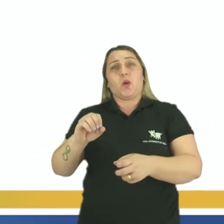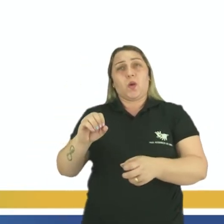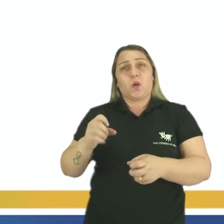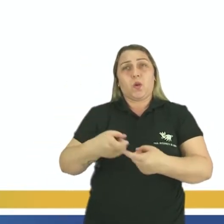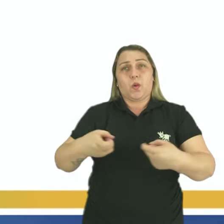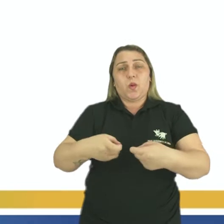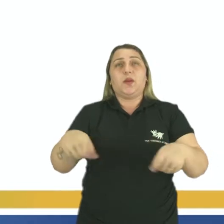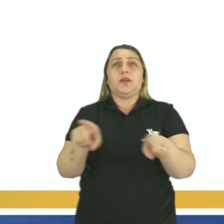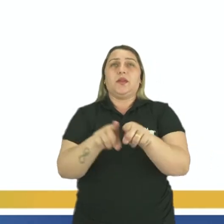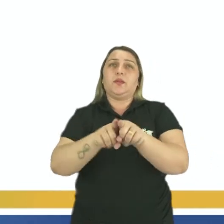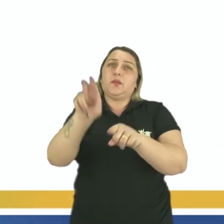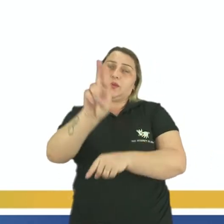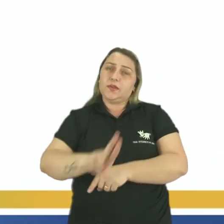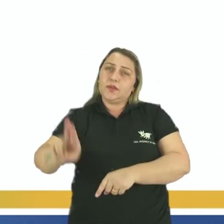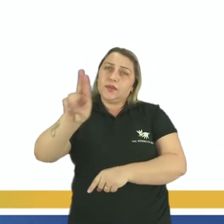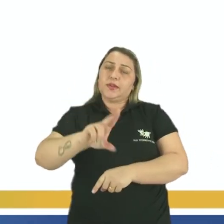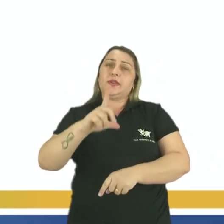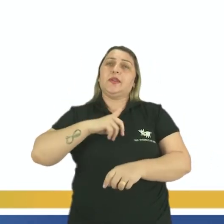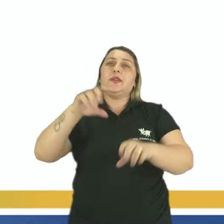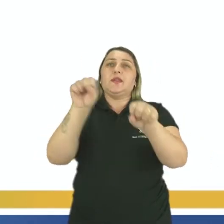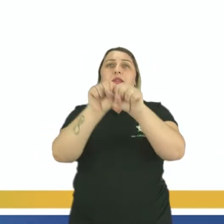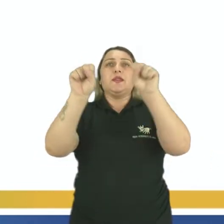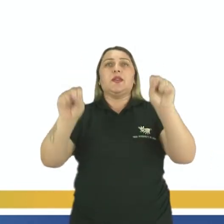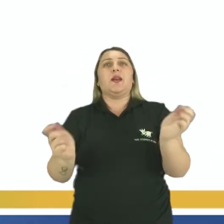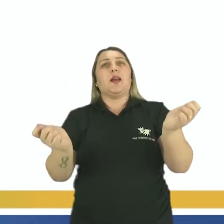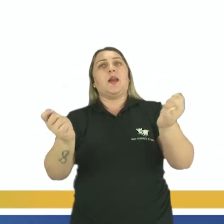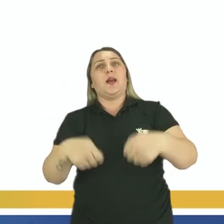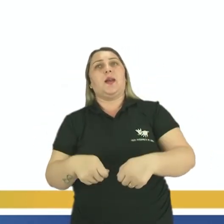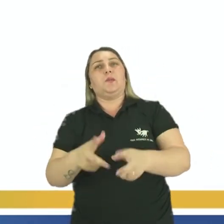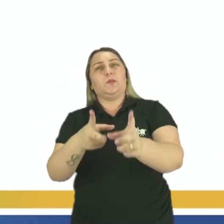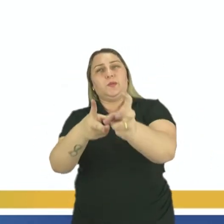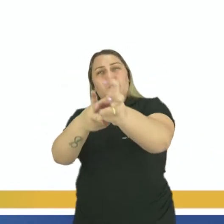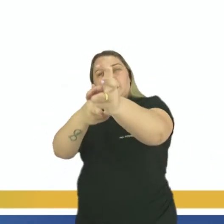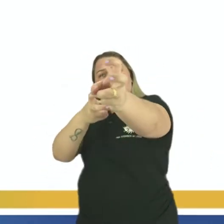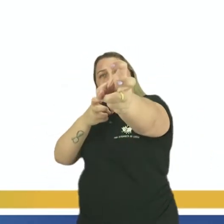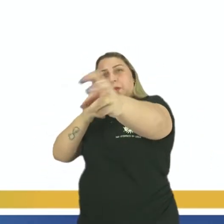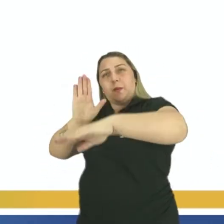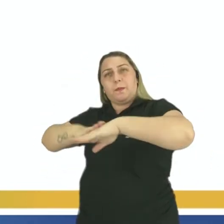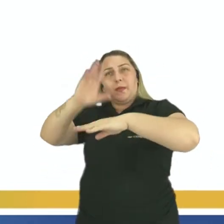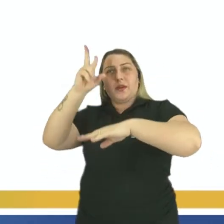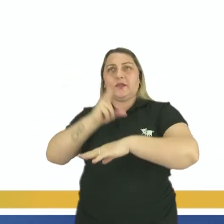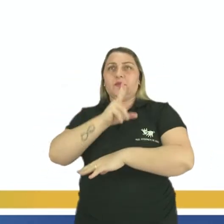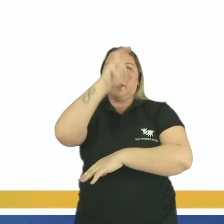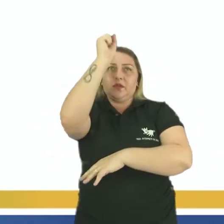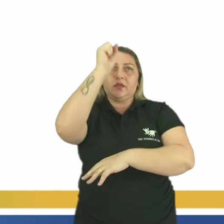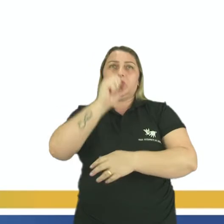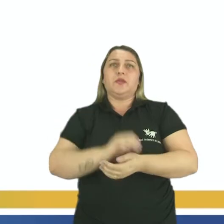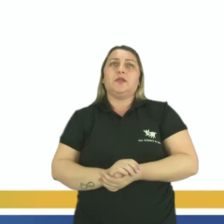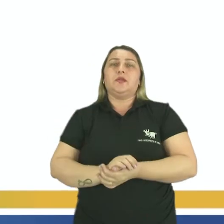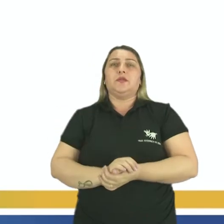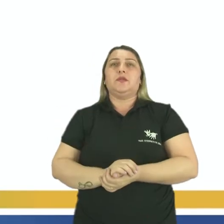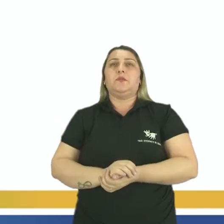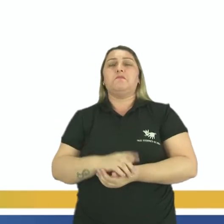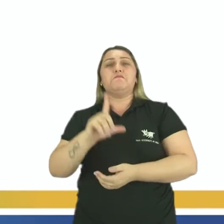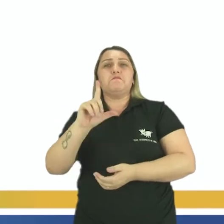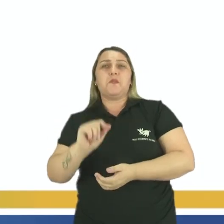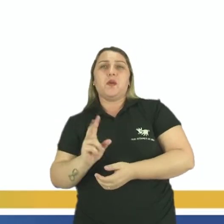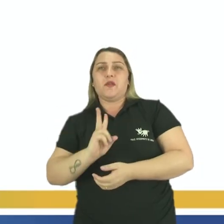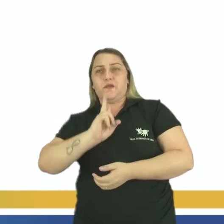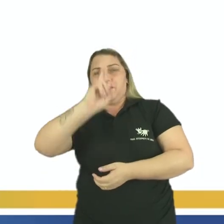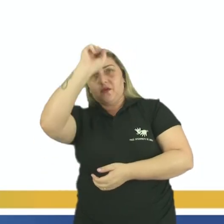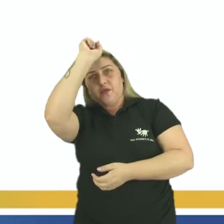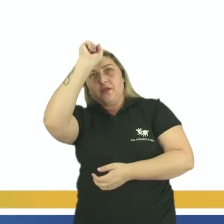Jogos Paralímpicos, possui um sistema capaz de alcançar maiores potências com menos esforço e é